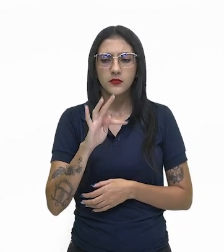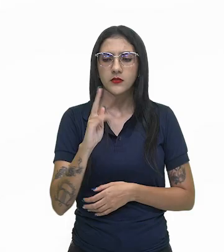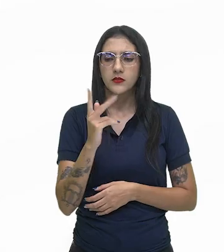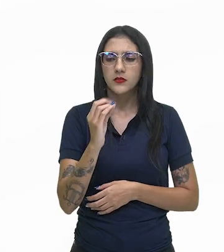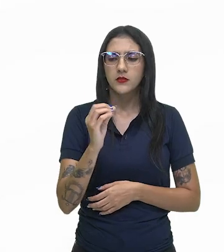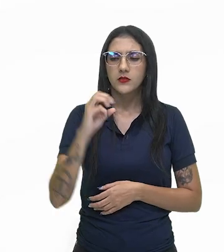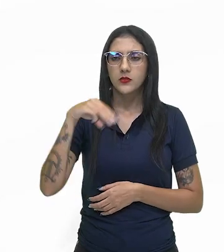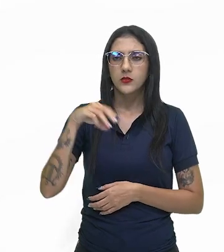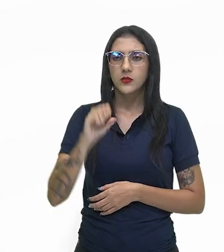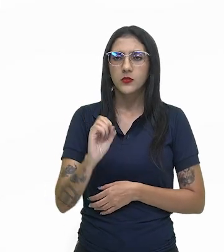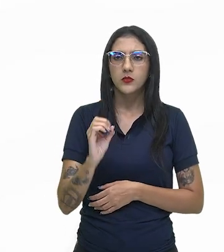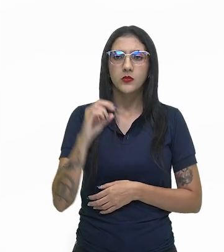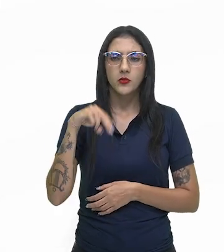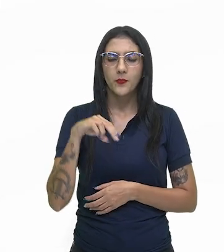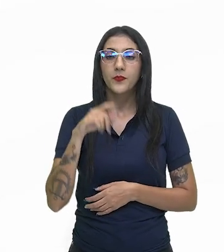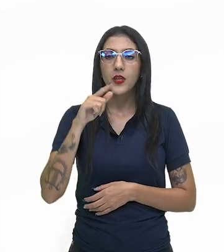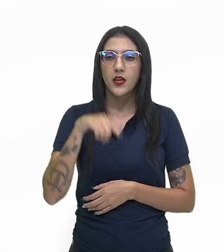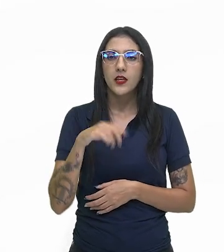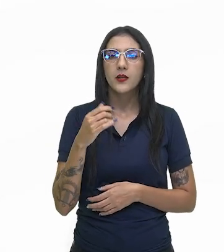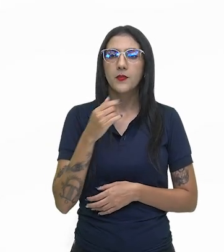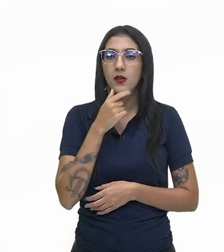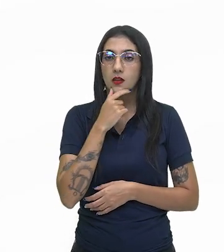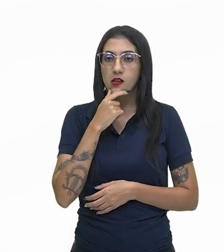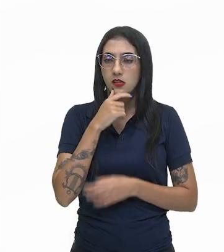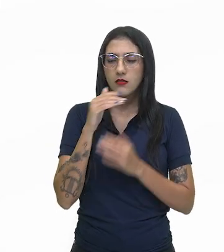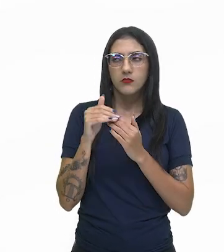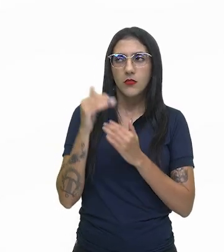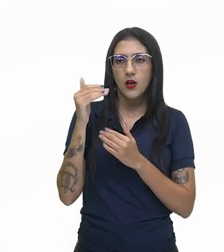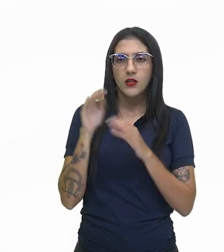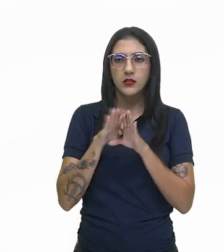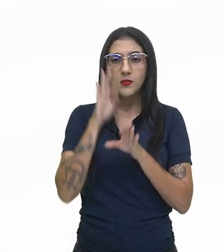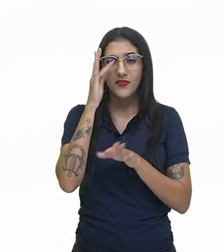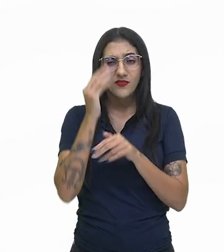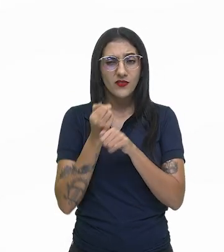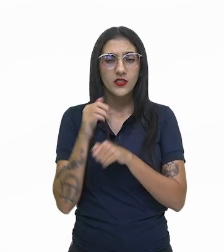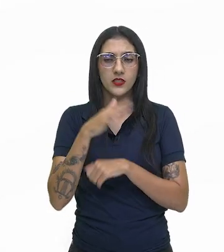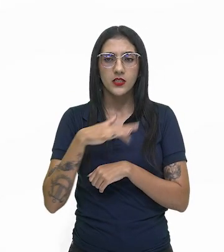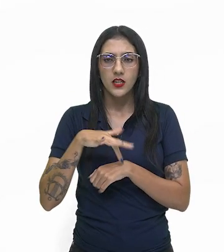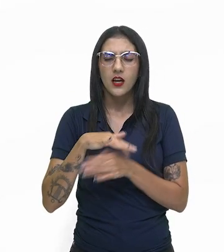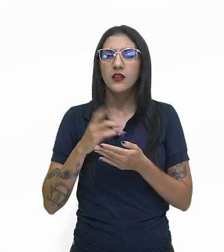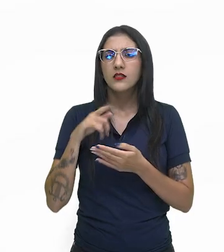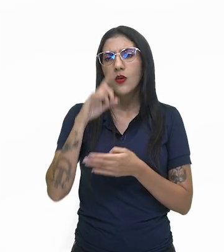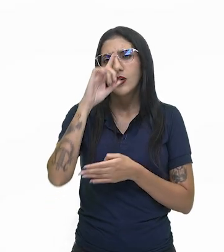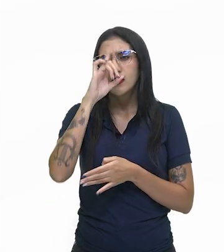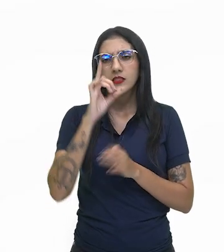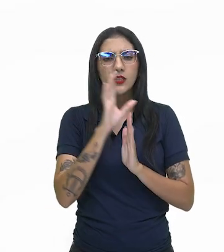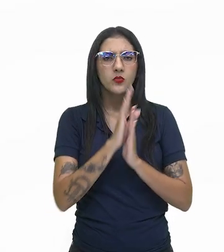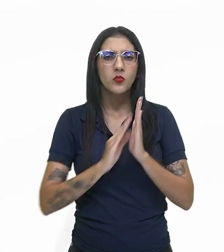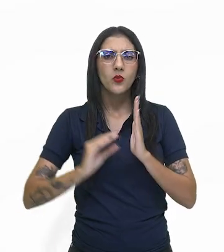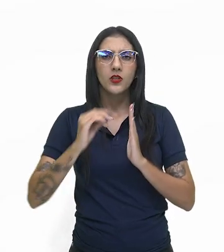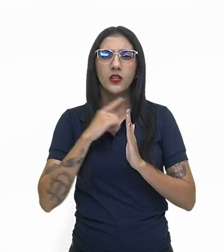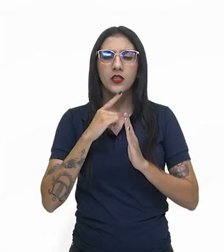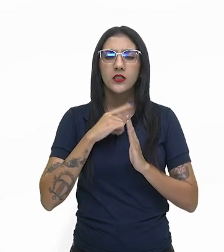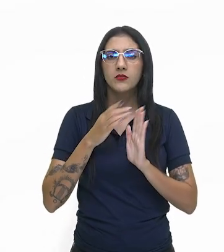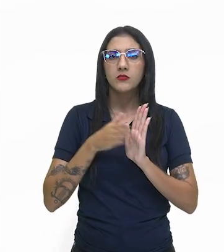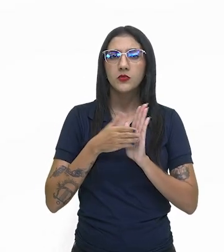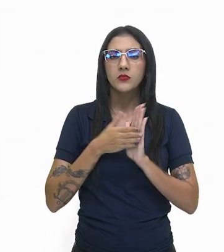inglês, físico, e essa ideia do modelo dele foi proposta em